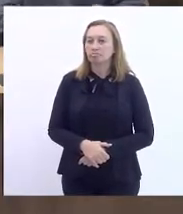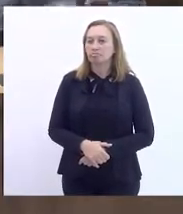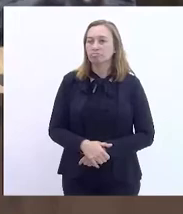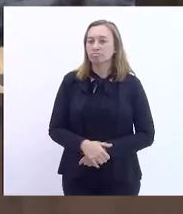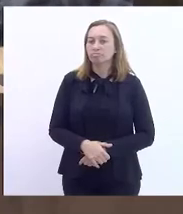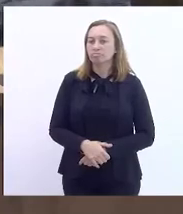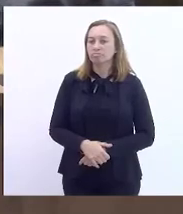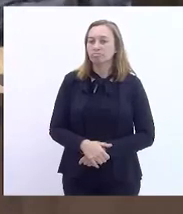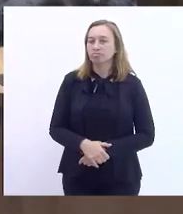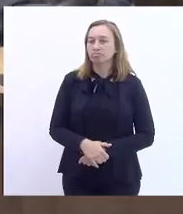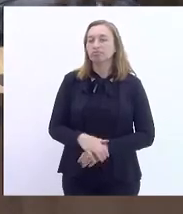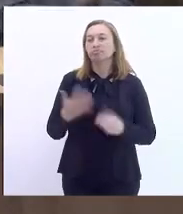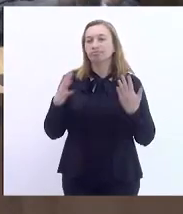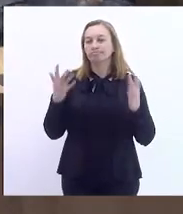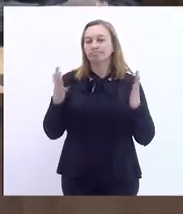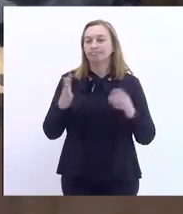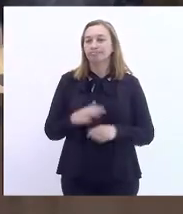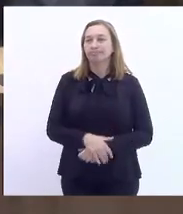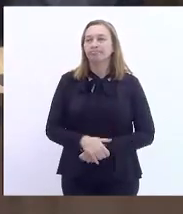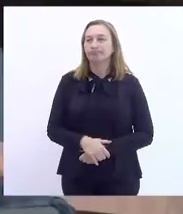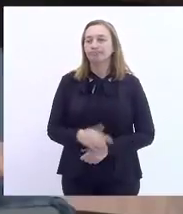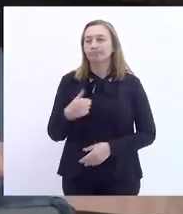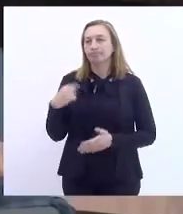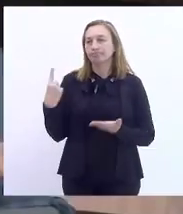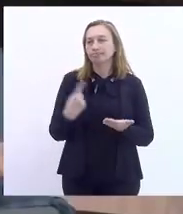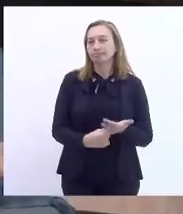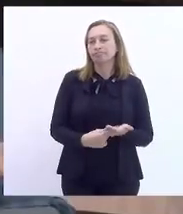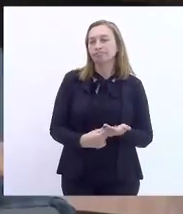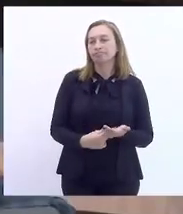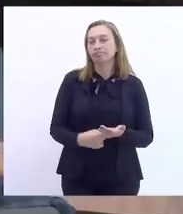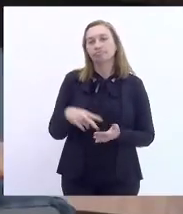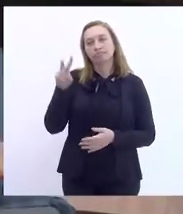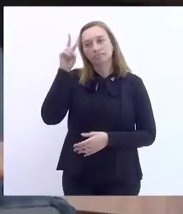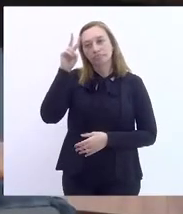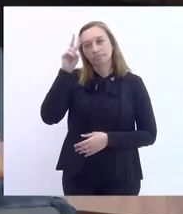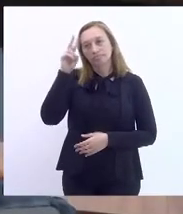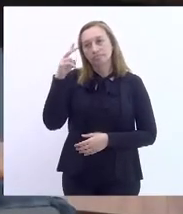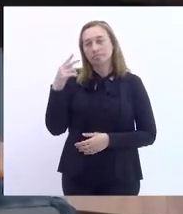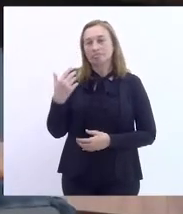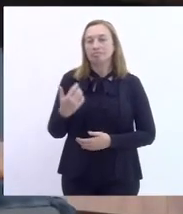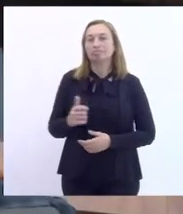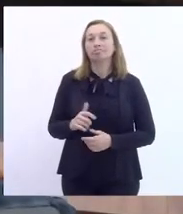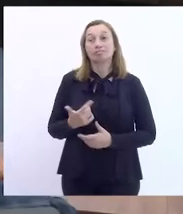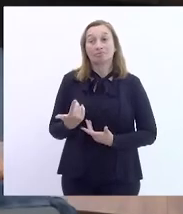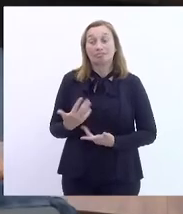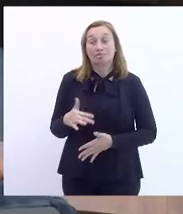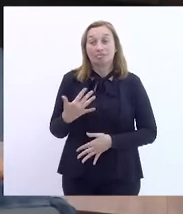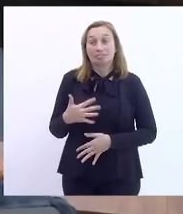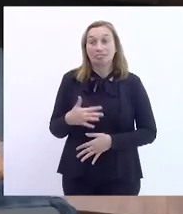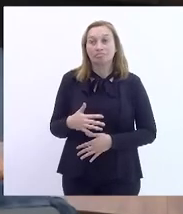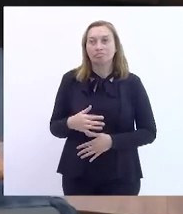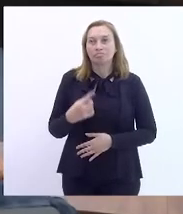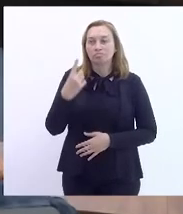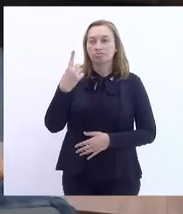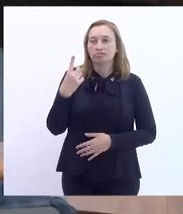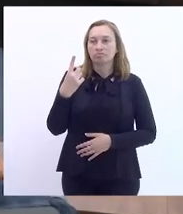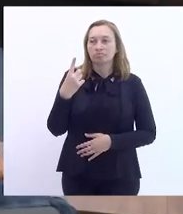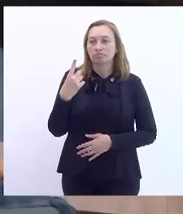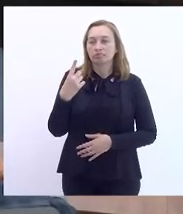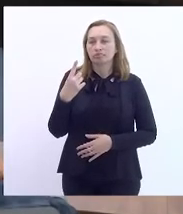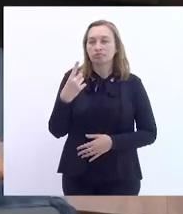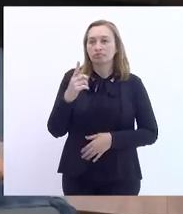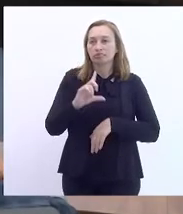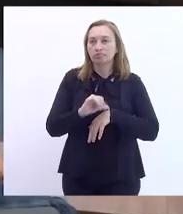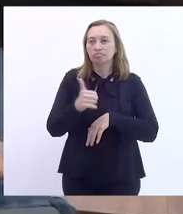e olha gente eu tenho um compromisso segunda-feira tá brava tem que estar 1:15